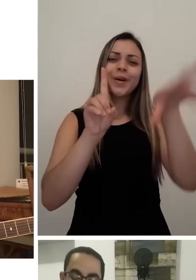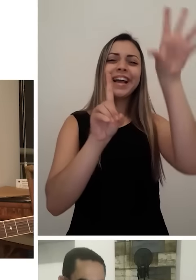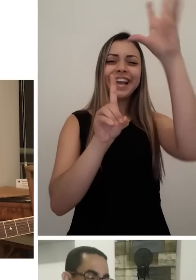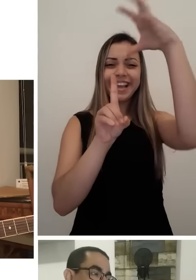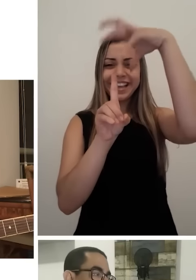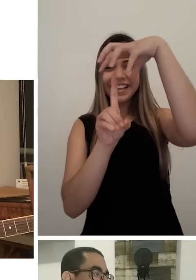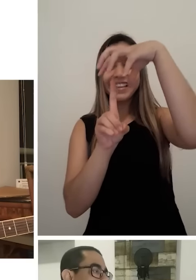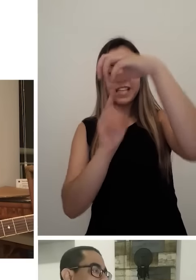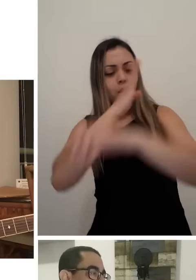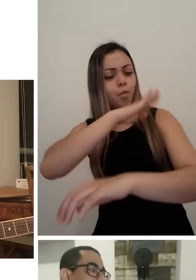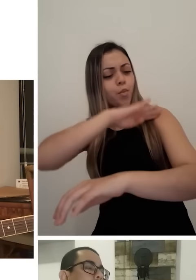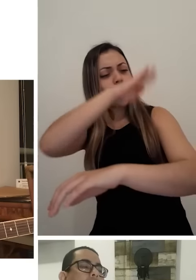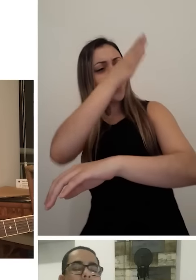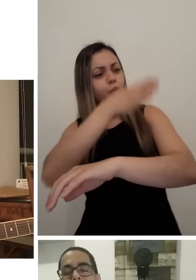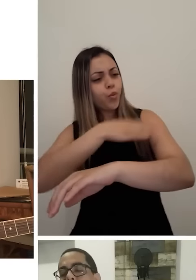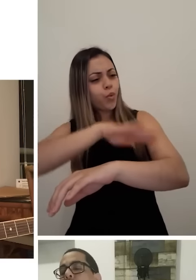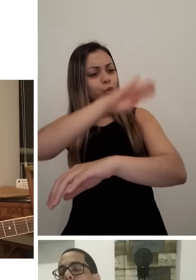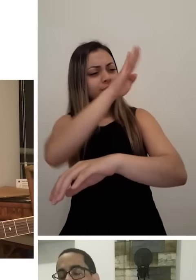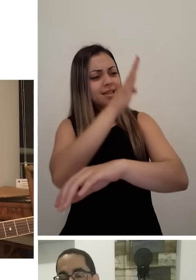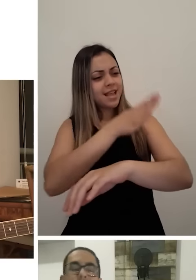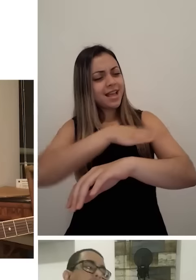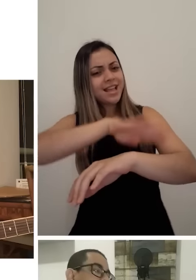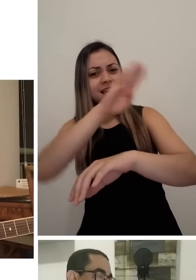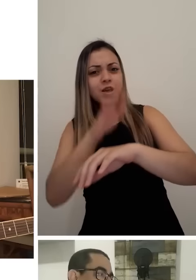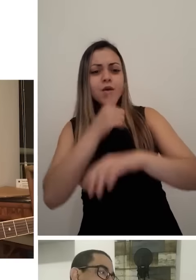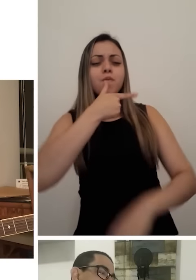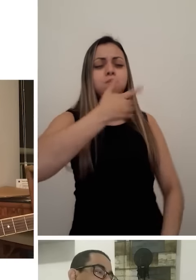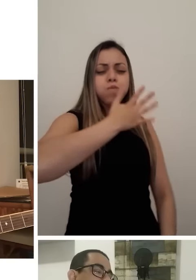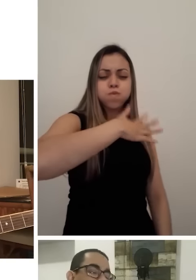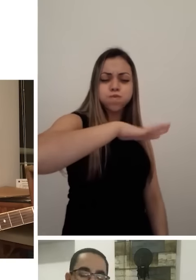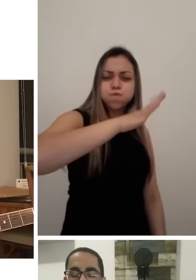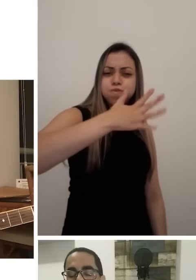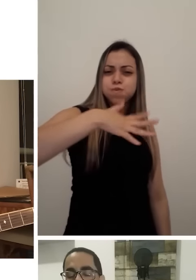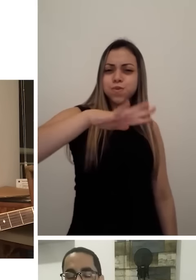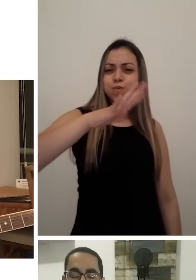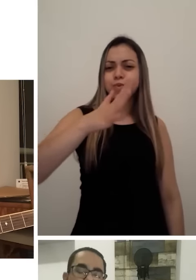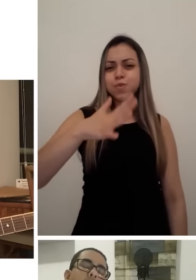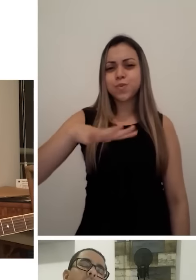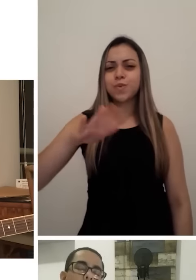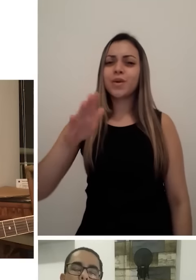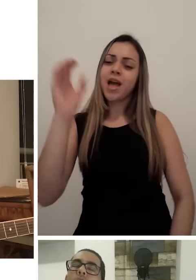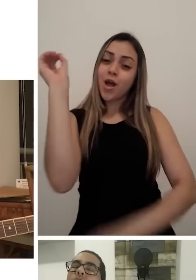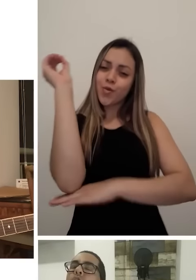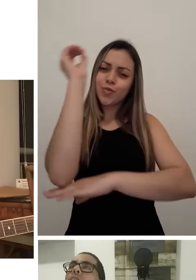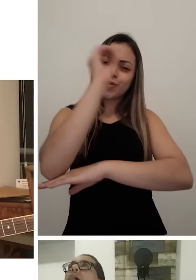As montanhas e o pôr do sol.